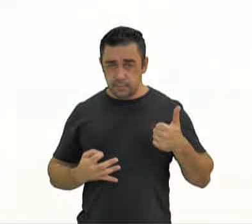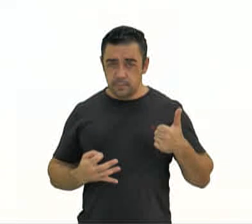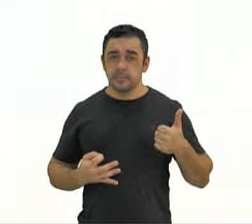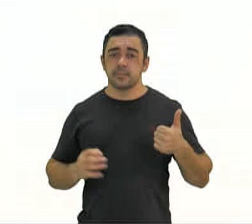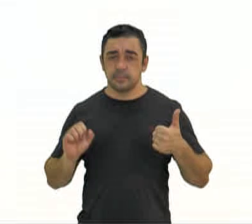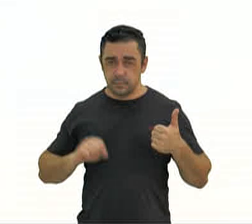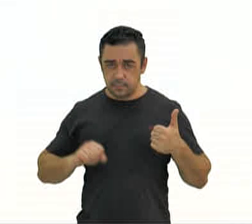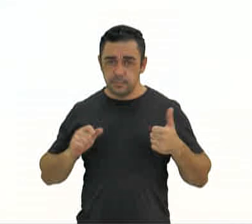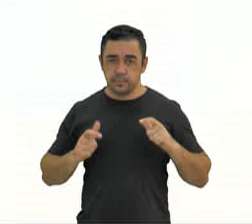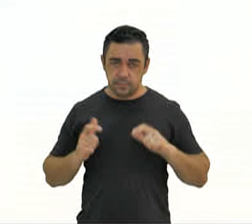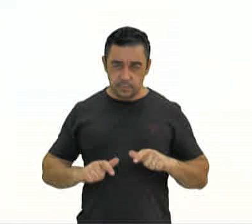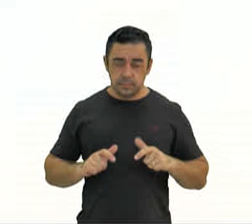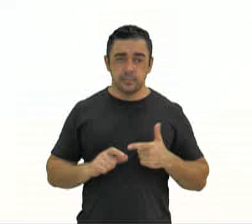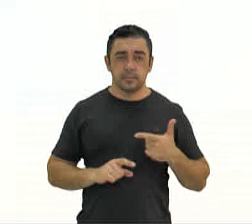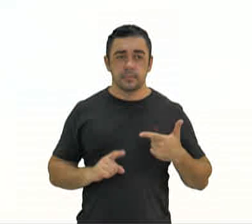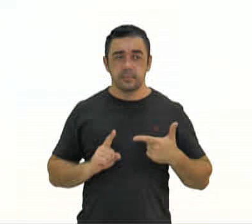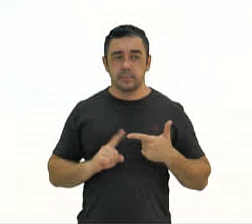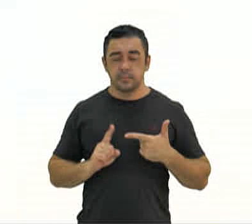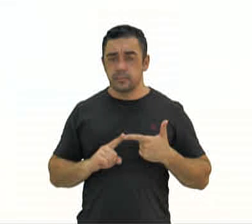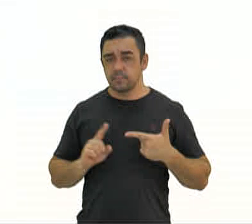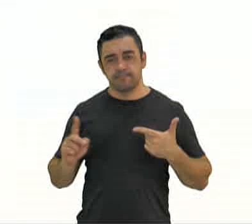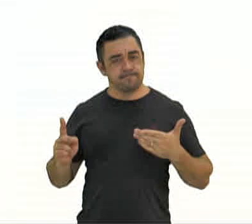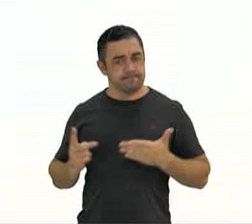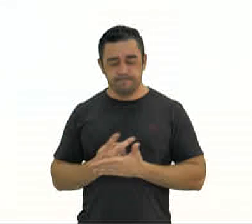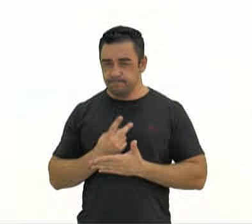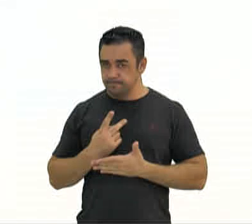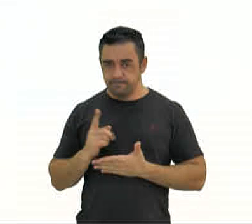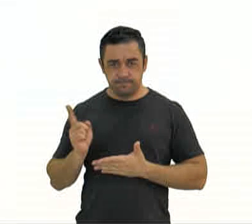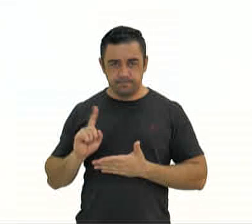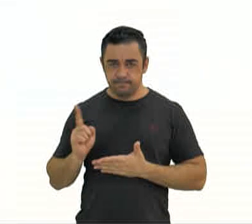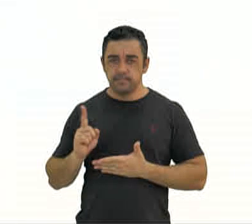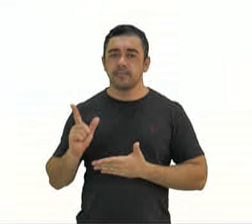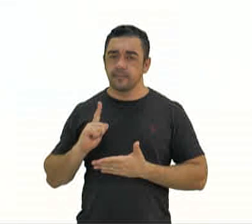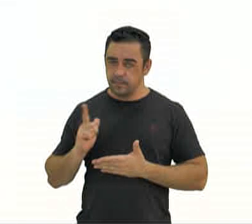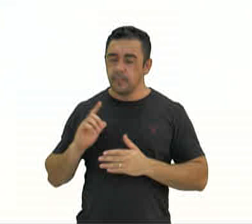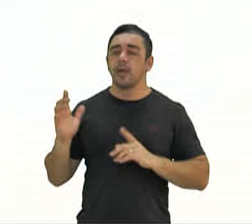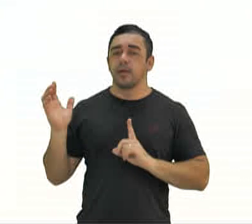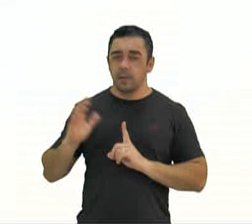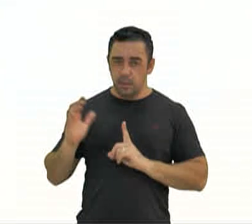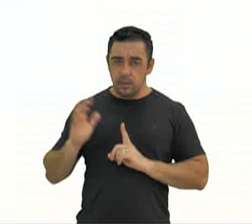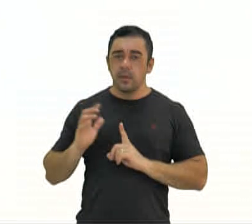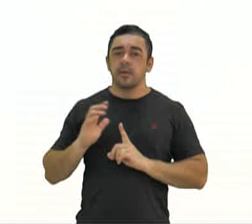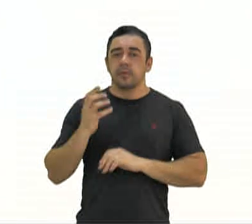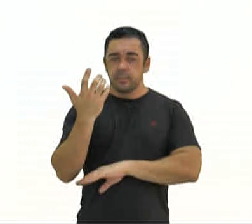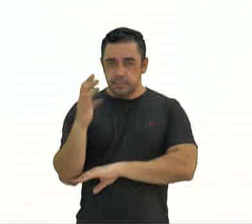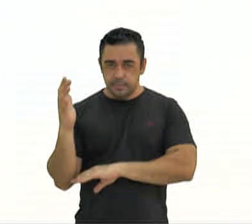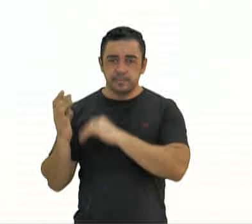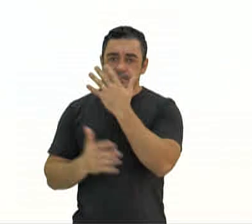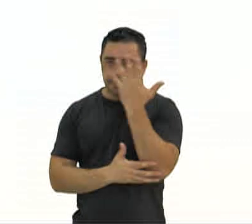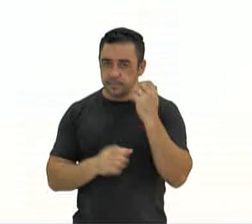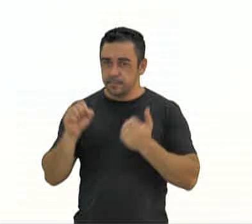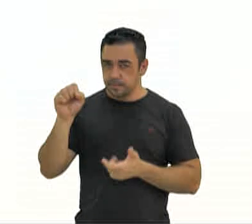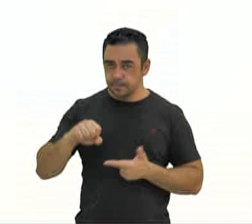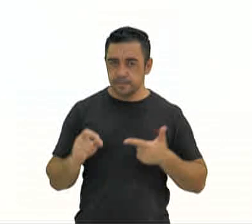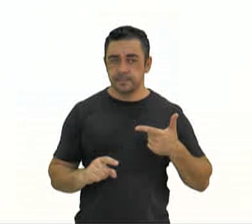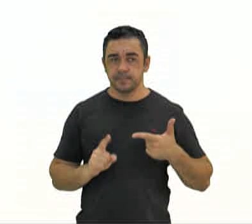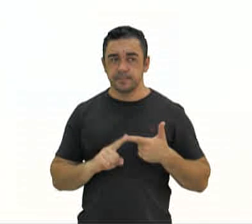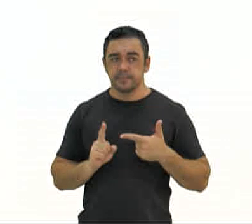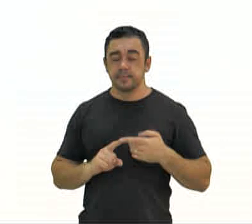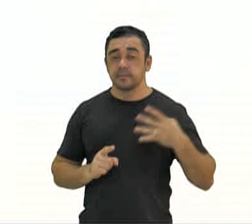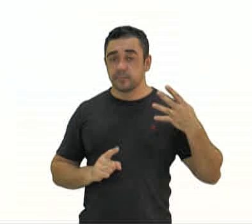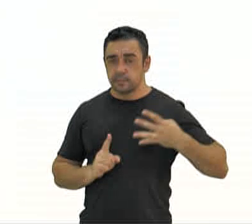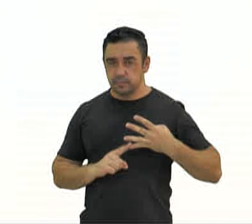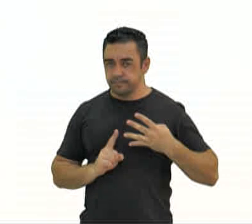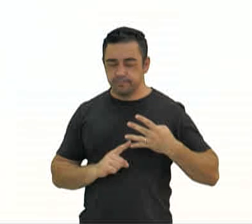sim, localização do pré-sal. A segunda, não afetará o meio ambiente, nós sabemos que afeta, sim. A número 4,